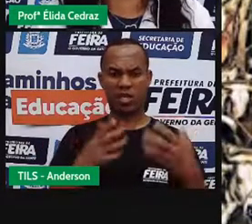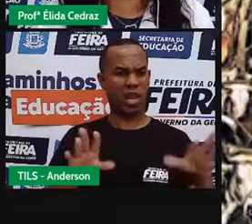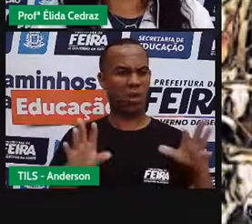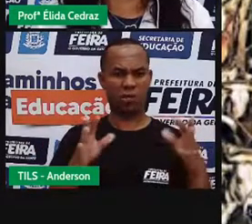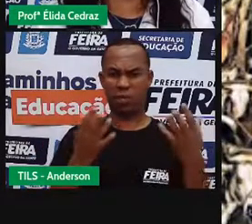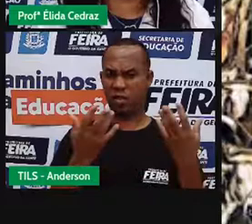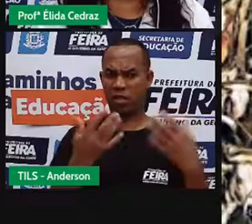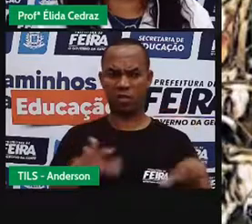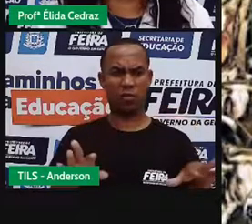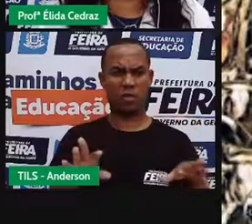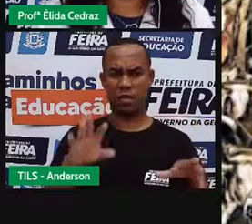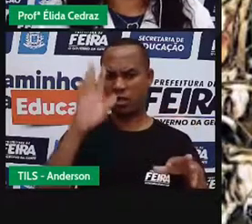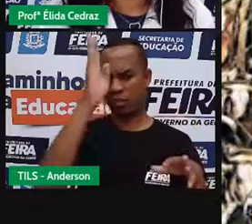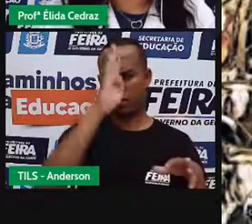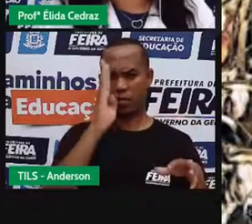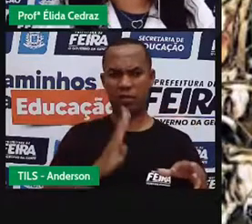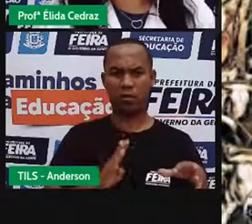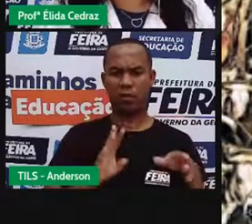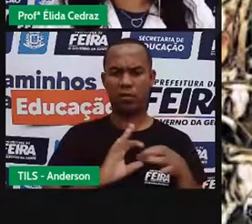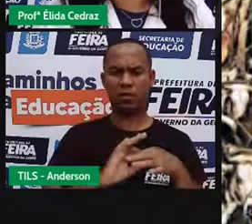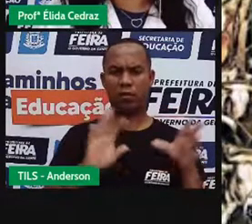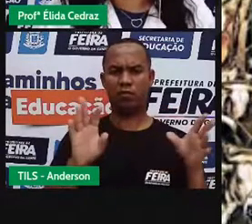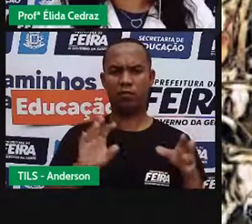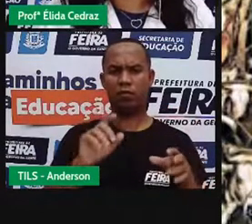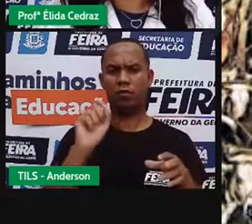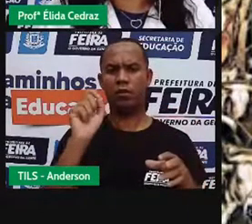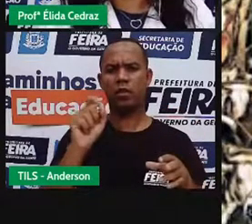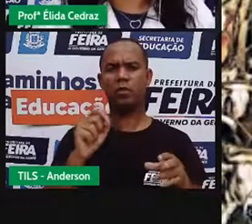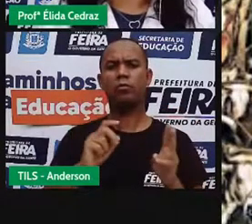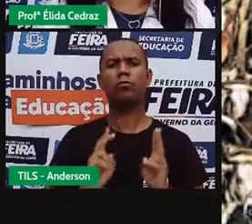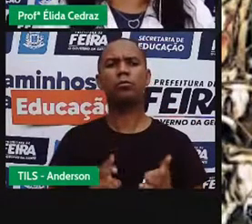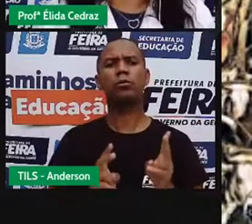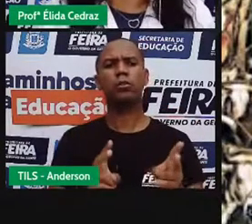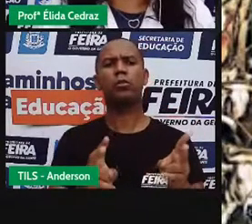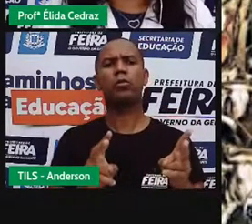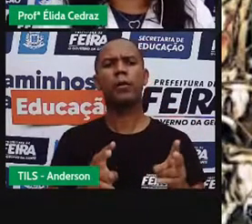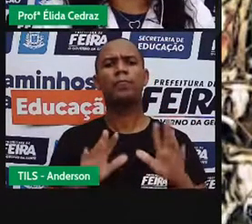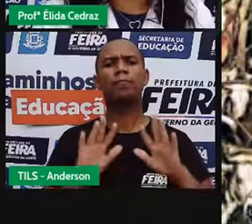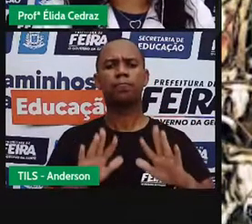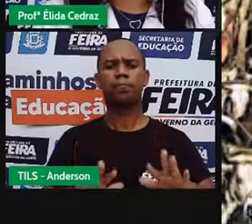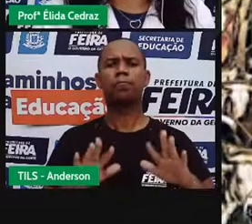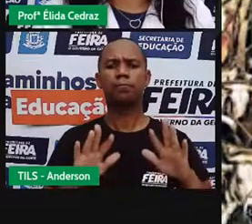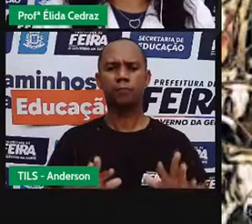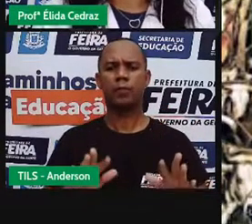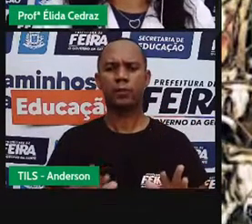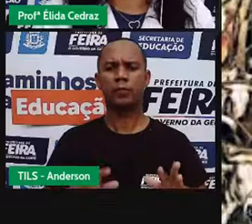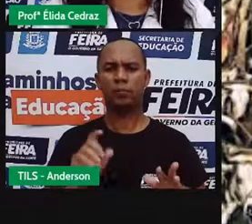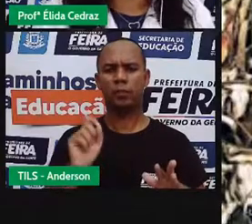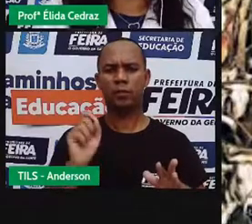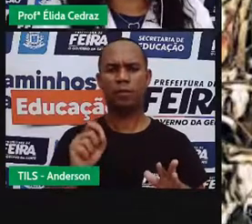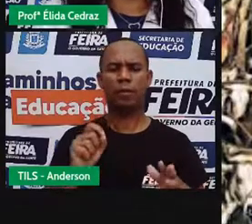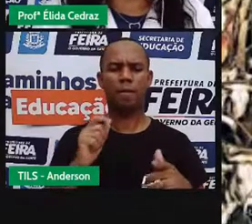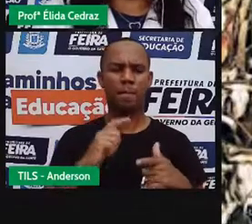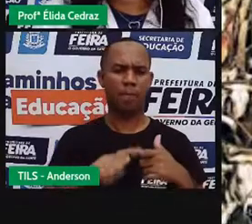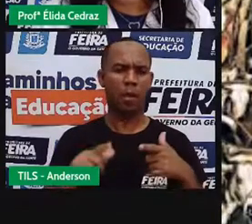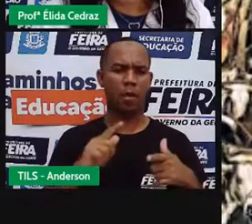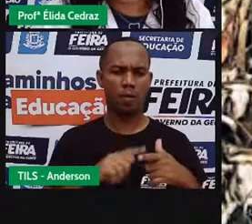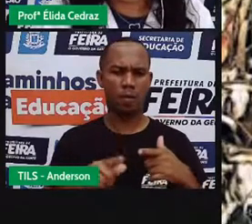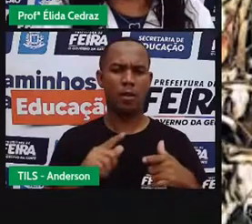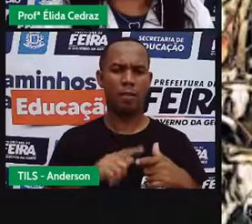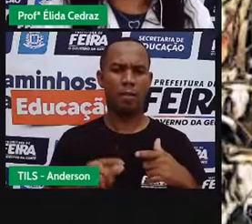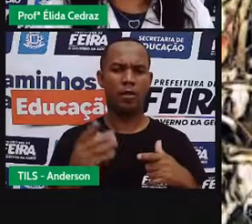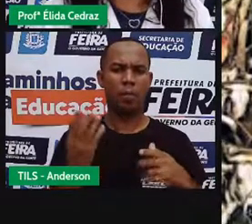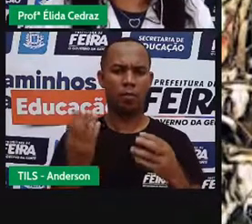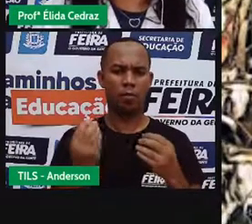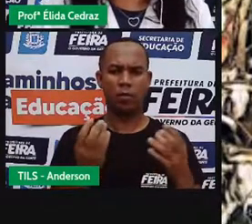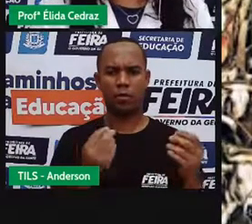um Brasil livre, permaneceram aqui, ficaram aqui e causaram muitos